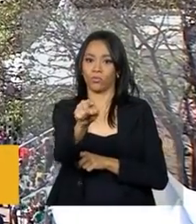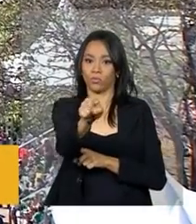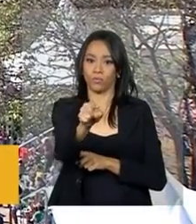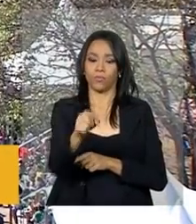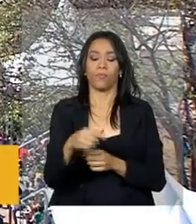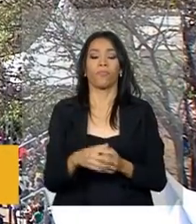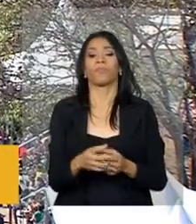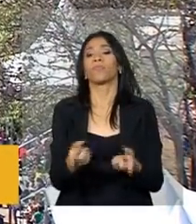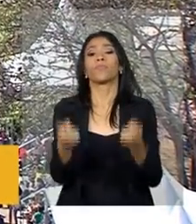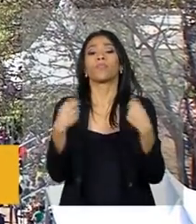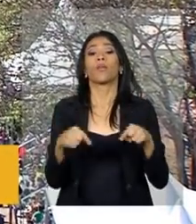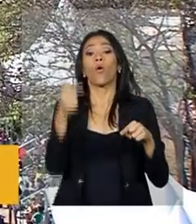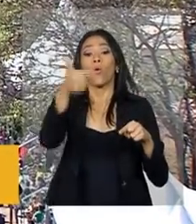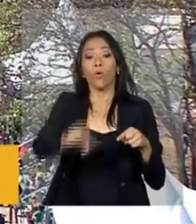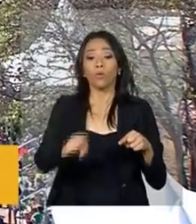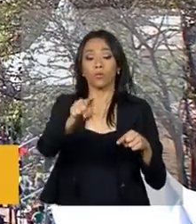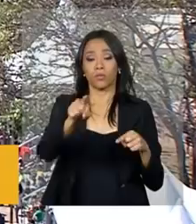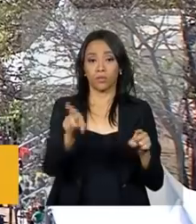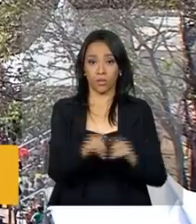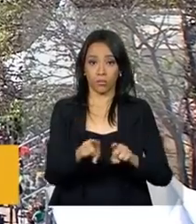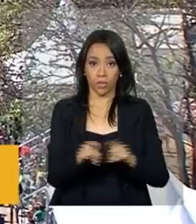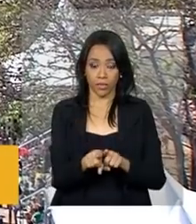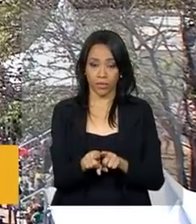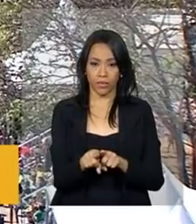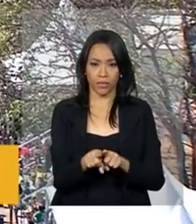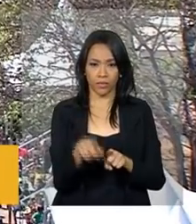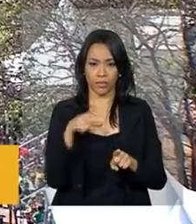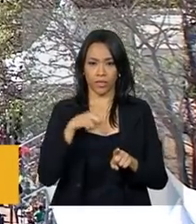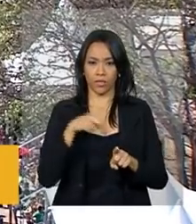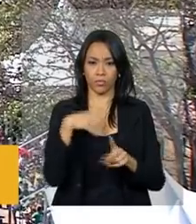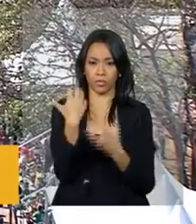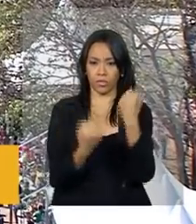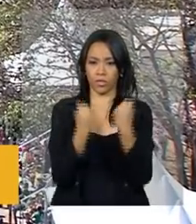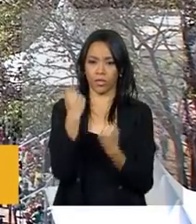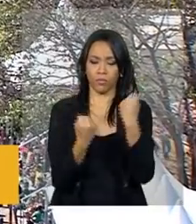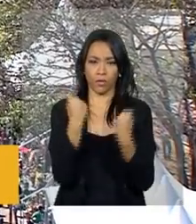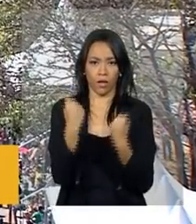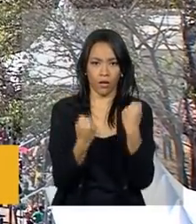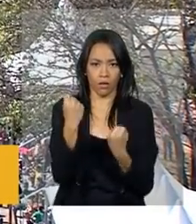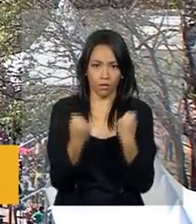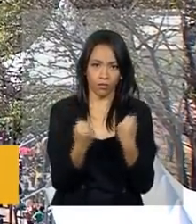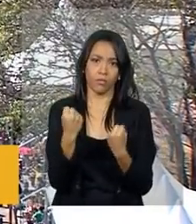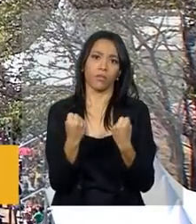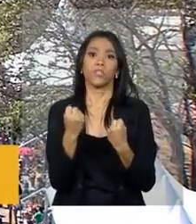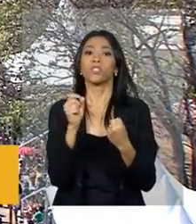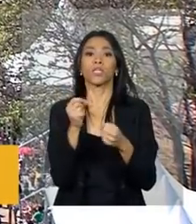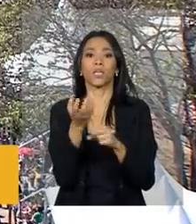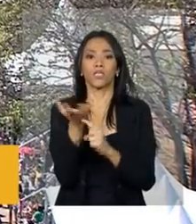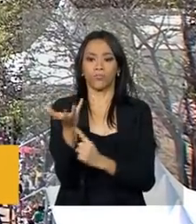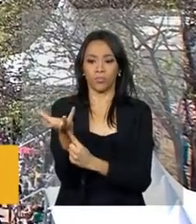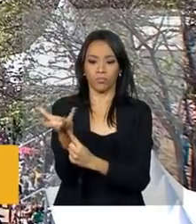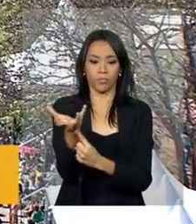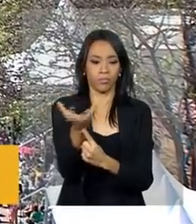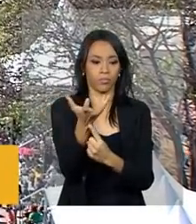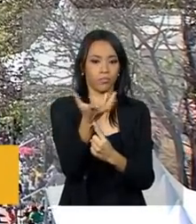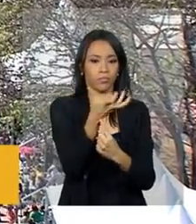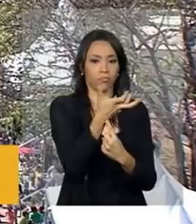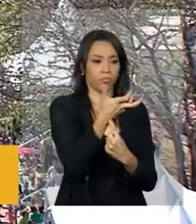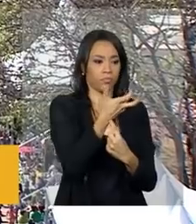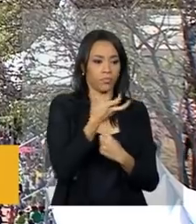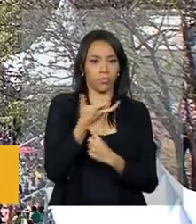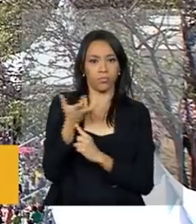À frente desses lançadores, nós temos ali as viaturas de comando e a de radar, né? Nós temos o radar